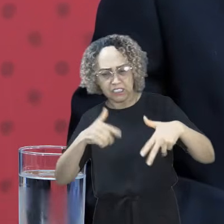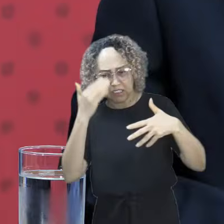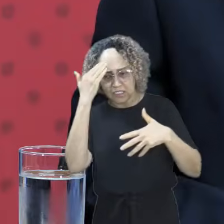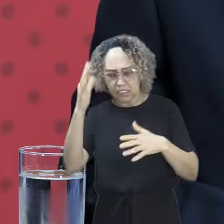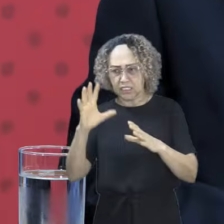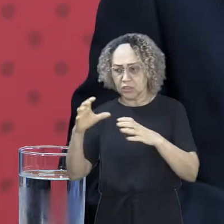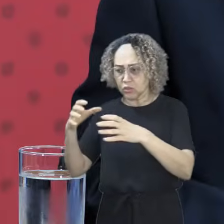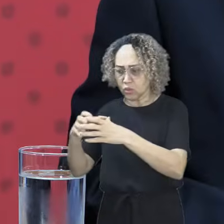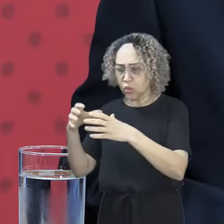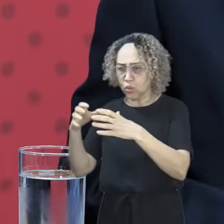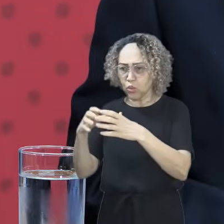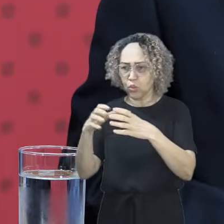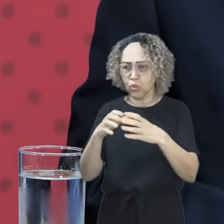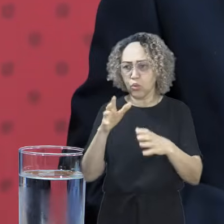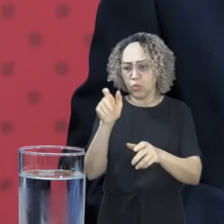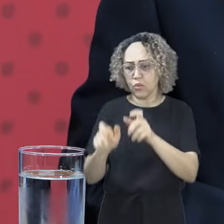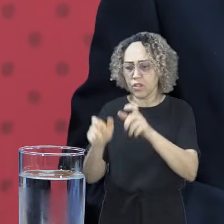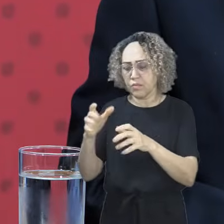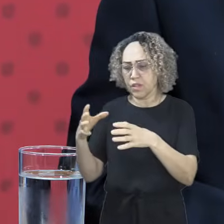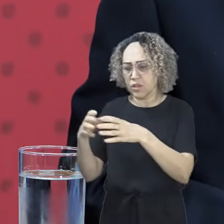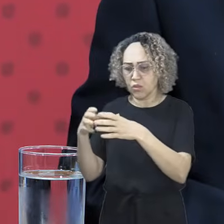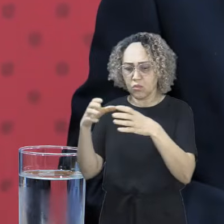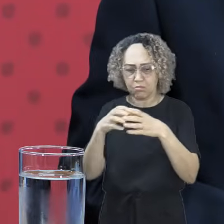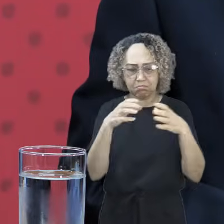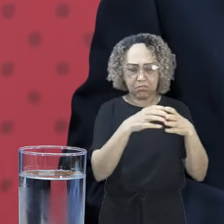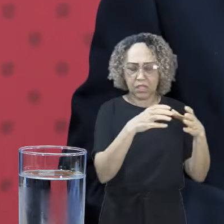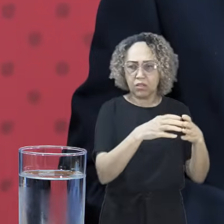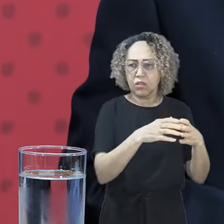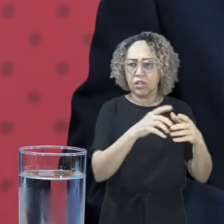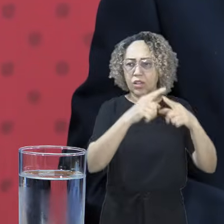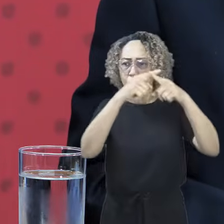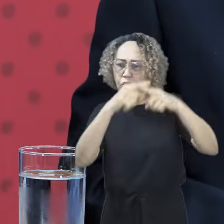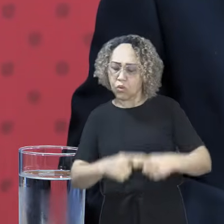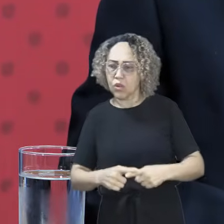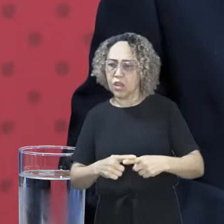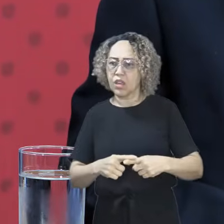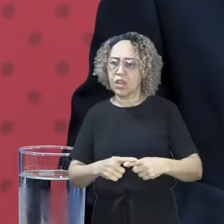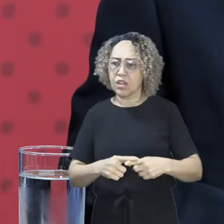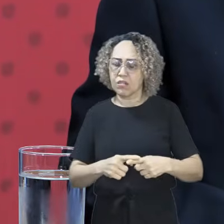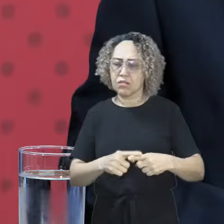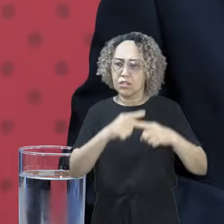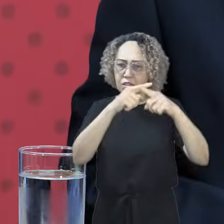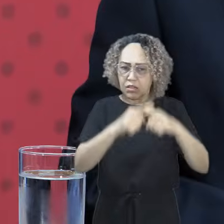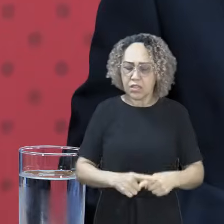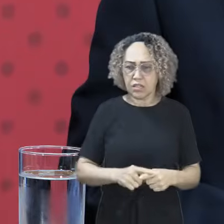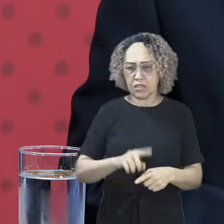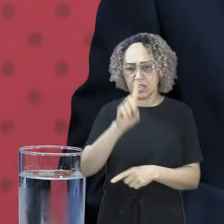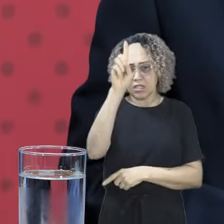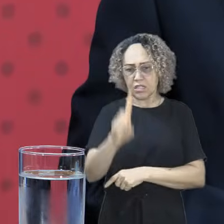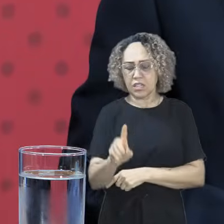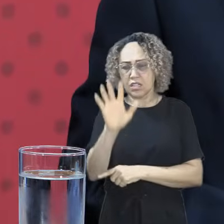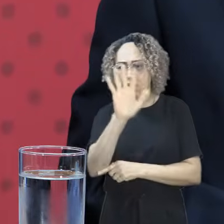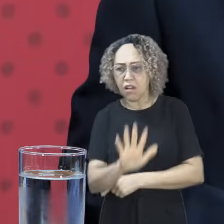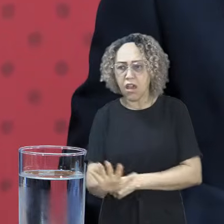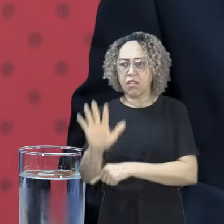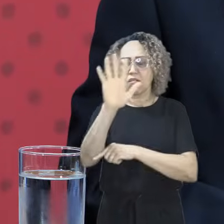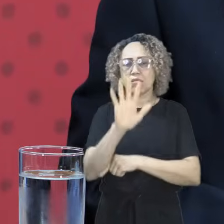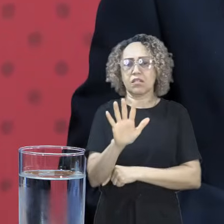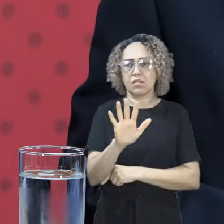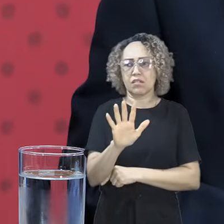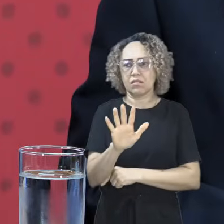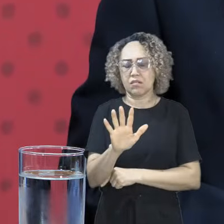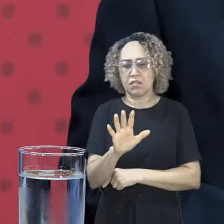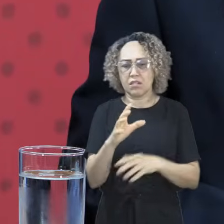desse processo, né? As chapas que concorreram e disputaram a direção nacional, as chapas